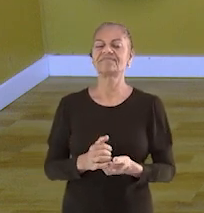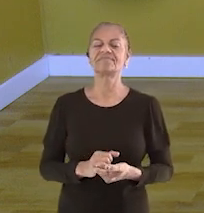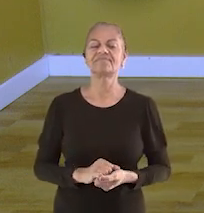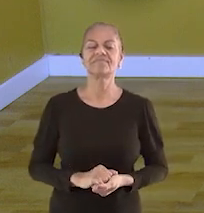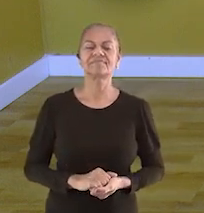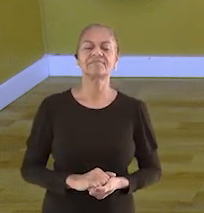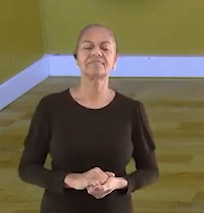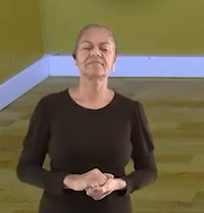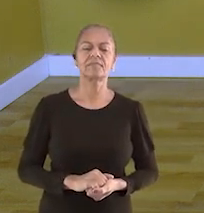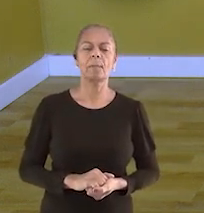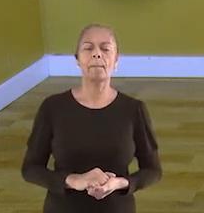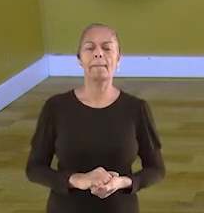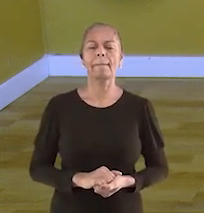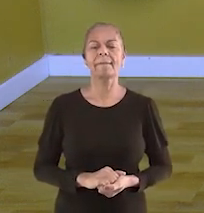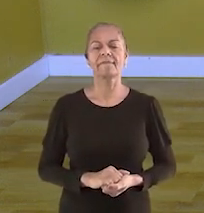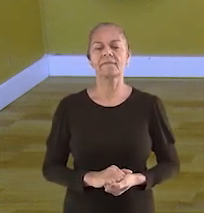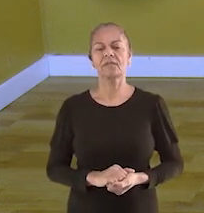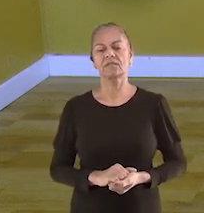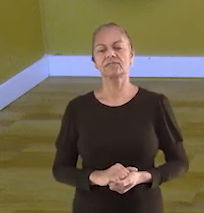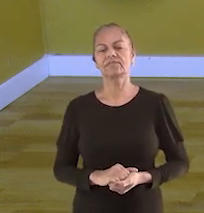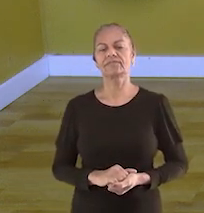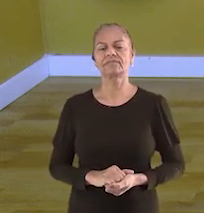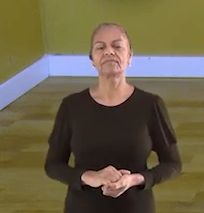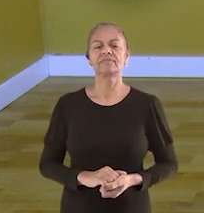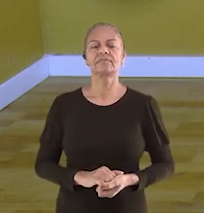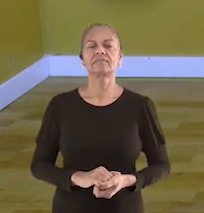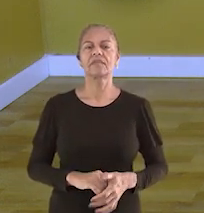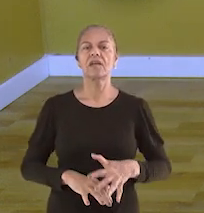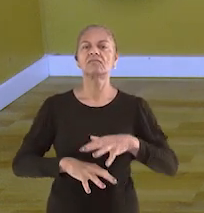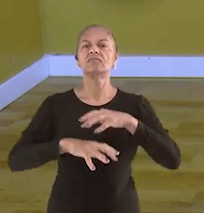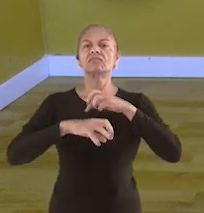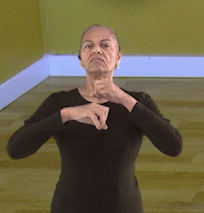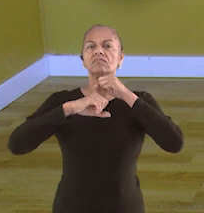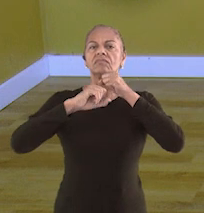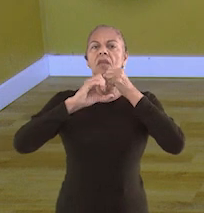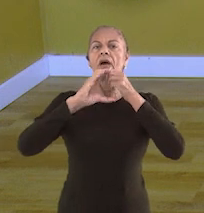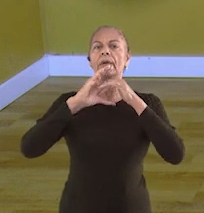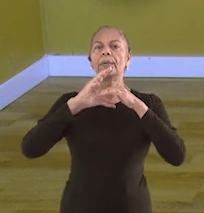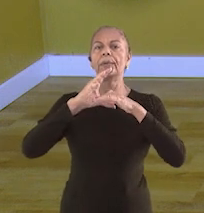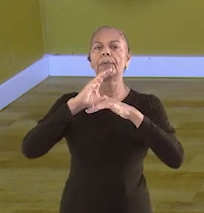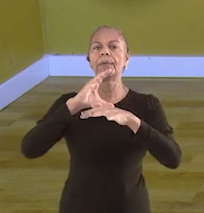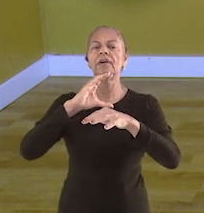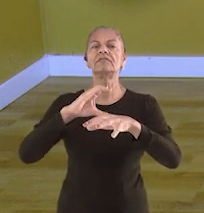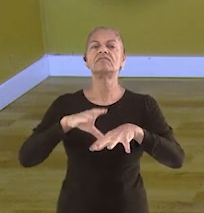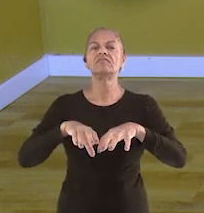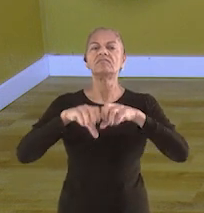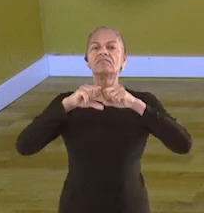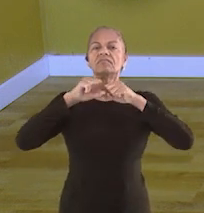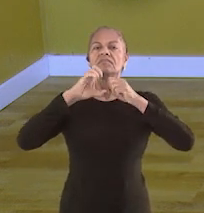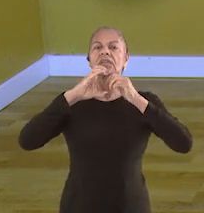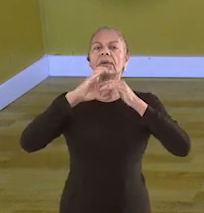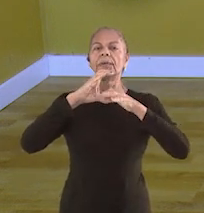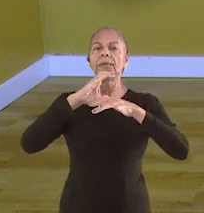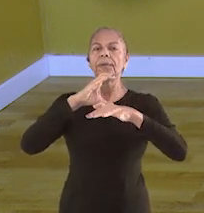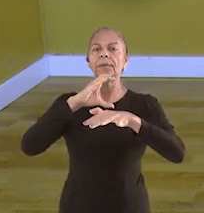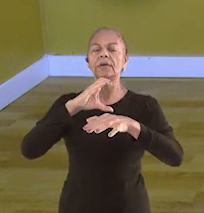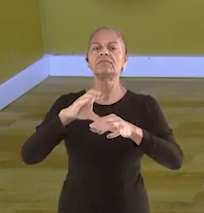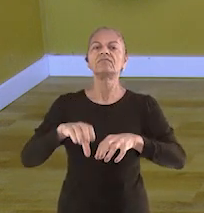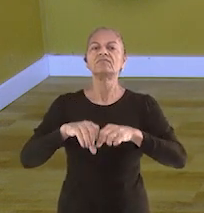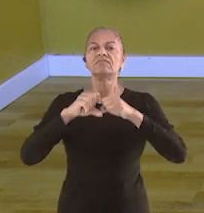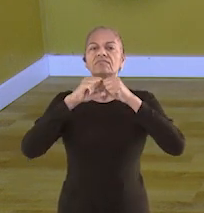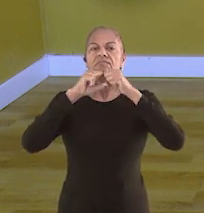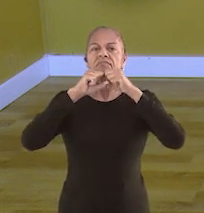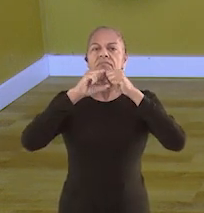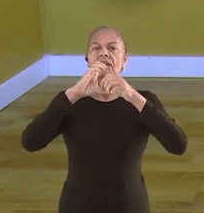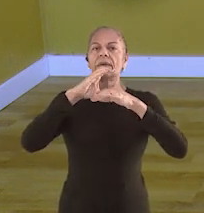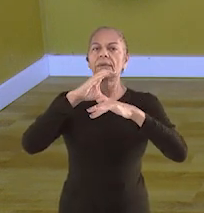Boa. Busca inspirar e respirar. Beleza? Inspira, expira.